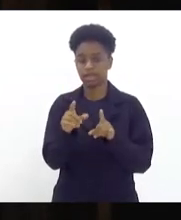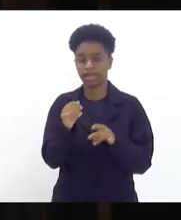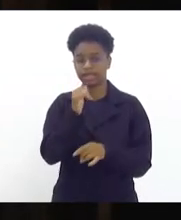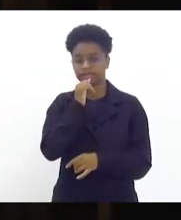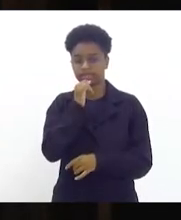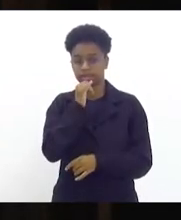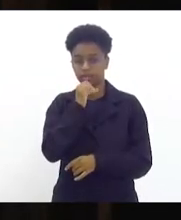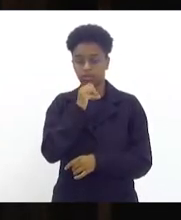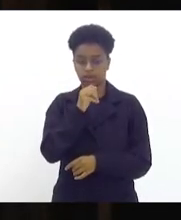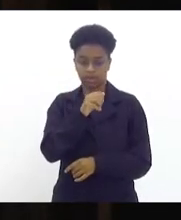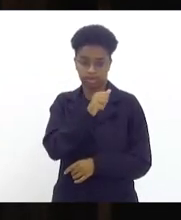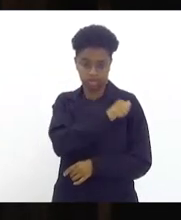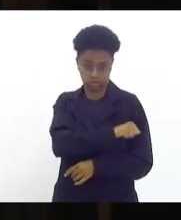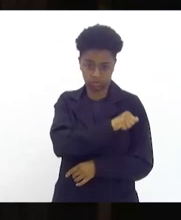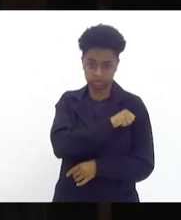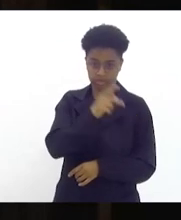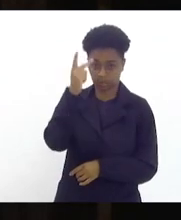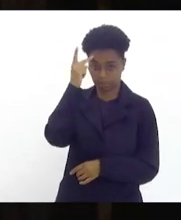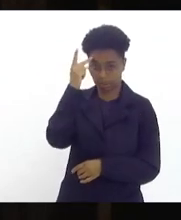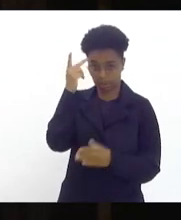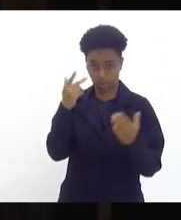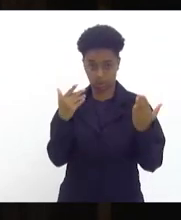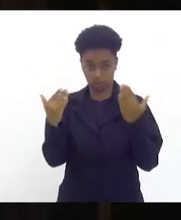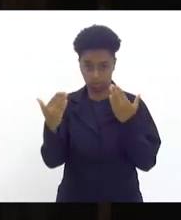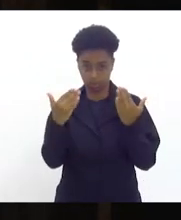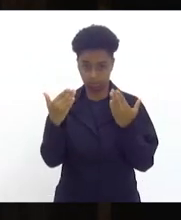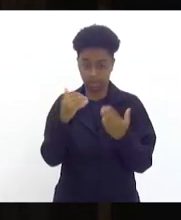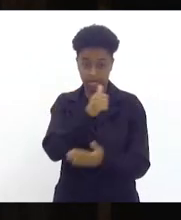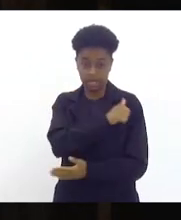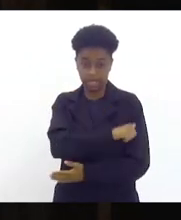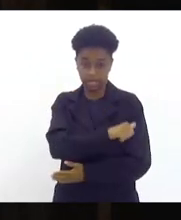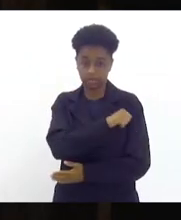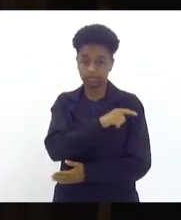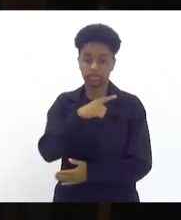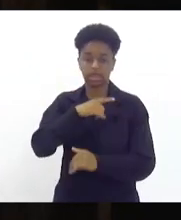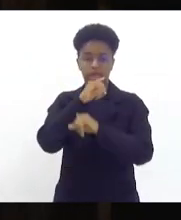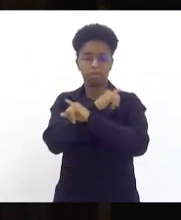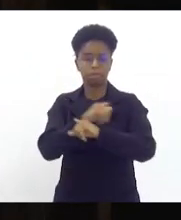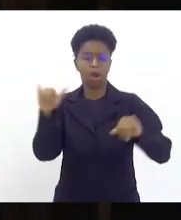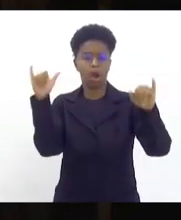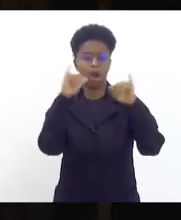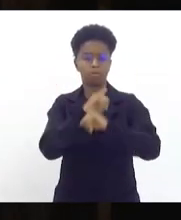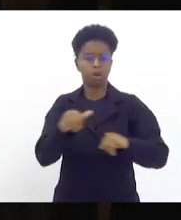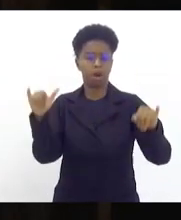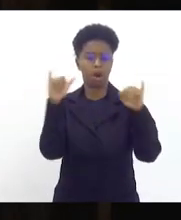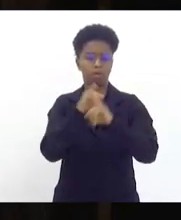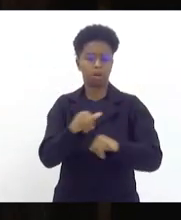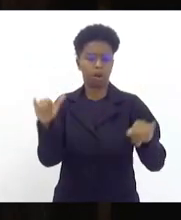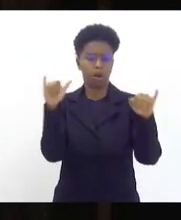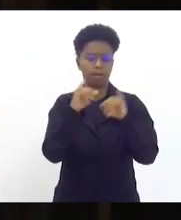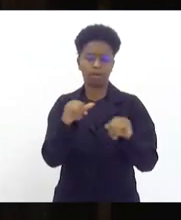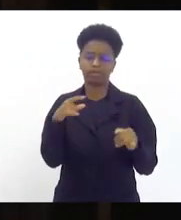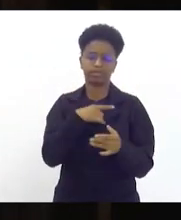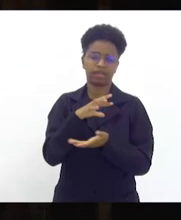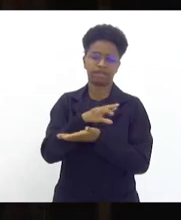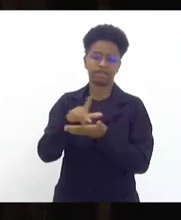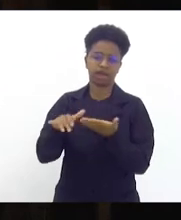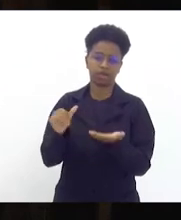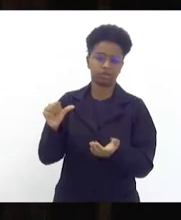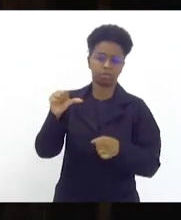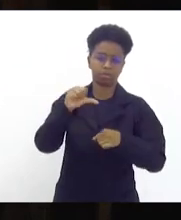estado do Rio Estado de São Paulo o estado do Rio possui uma mídia muito grande emissoras atuam aqui no Rio e acabam